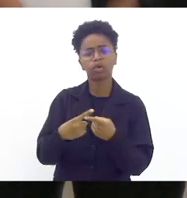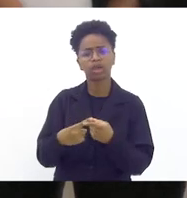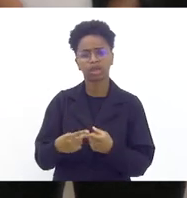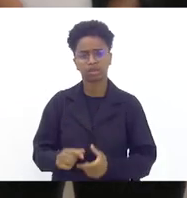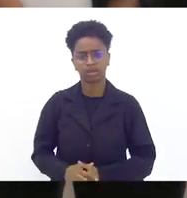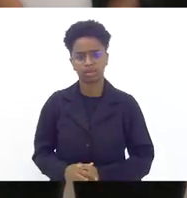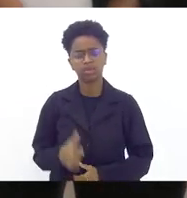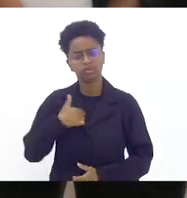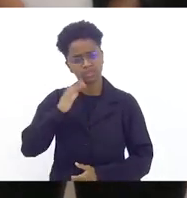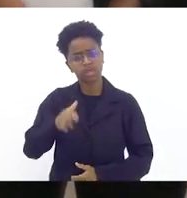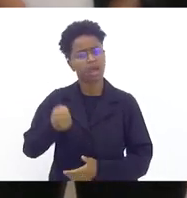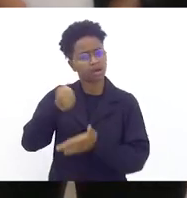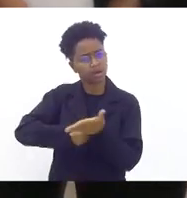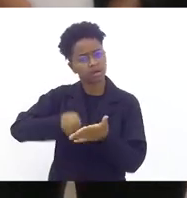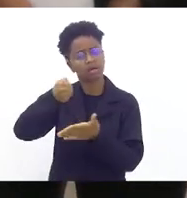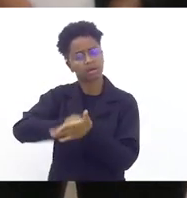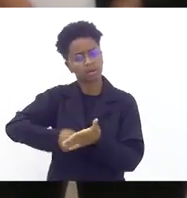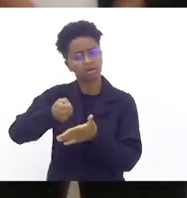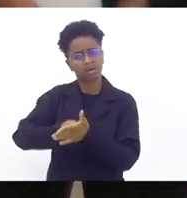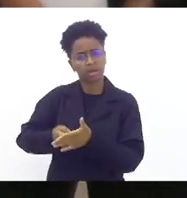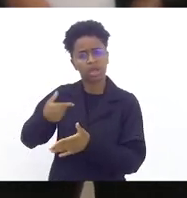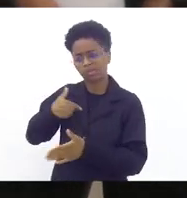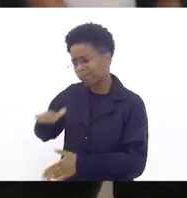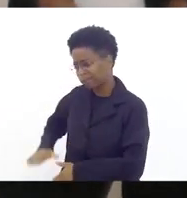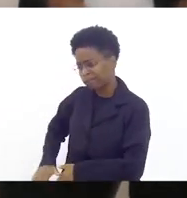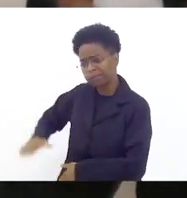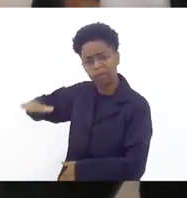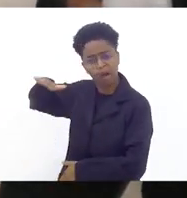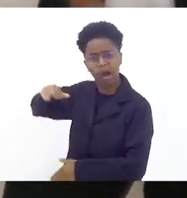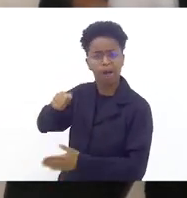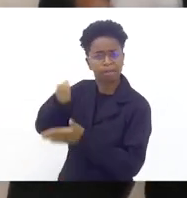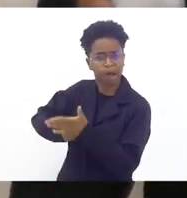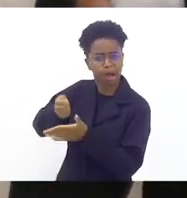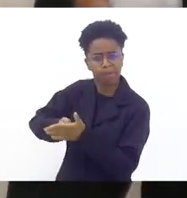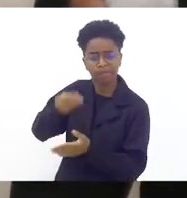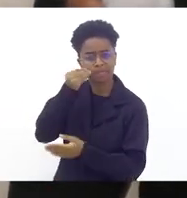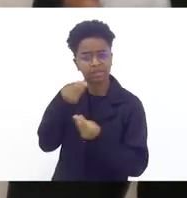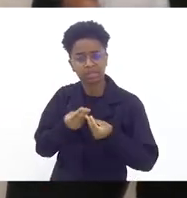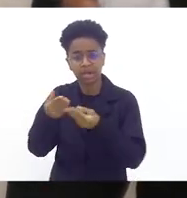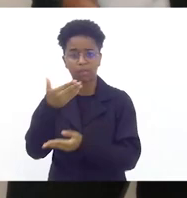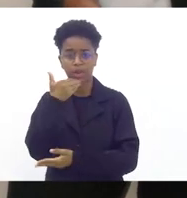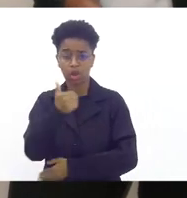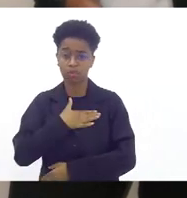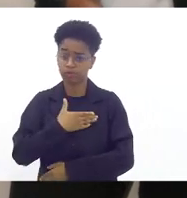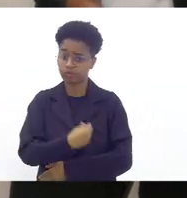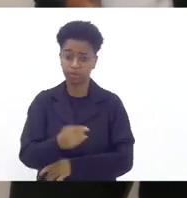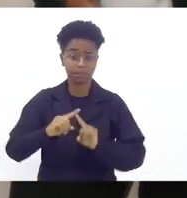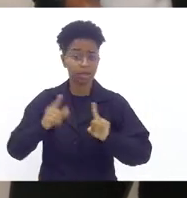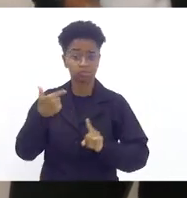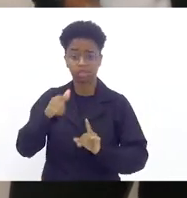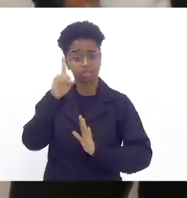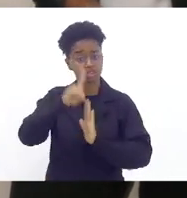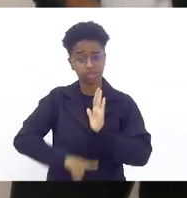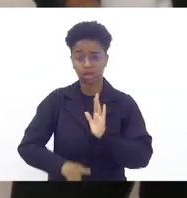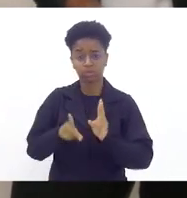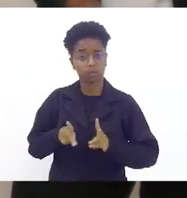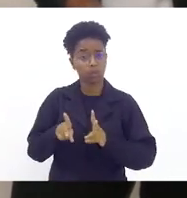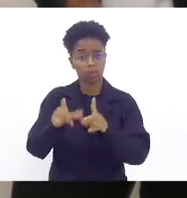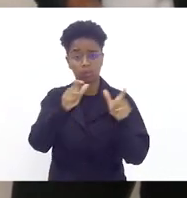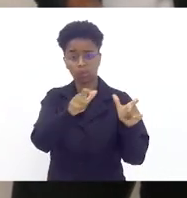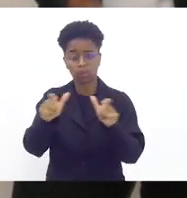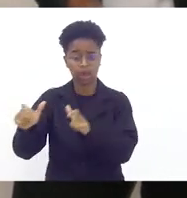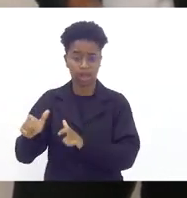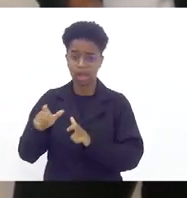Se eu já lutei tanto, desde a minha origem, de onde eu saí, para dar o melhor para o meu filho, e não estou tendo o direito de permanecer nos